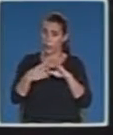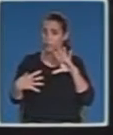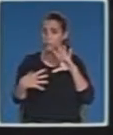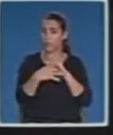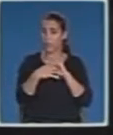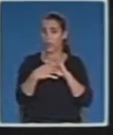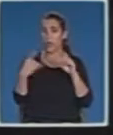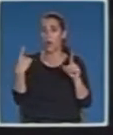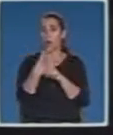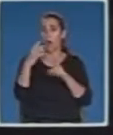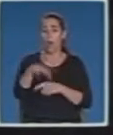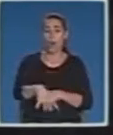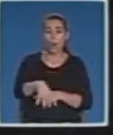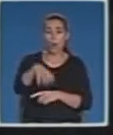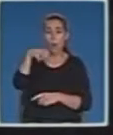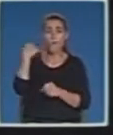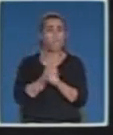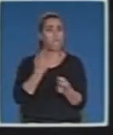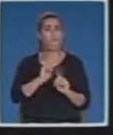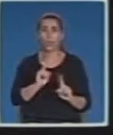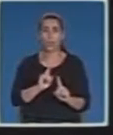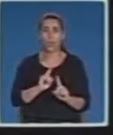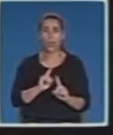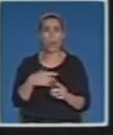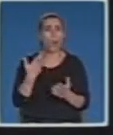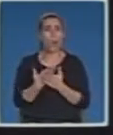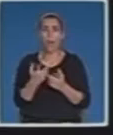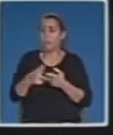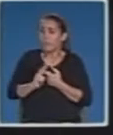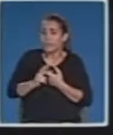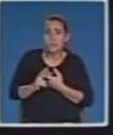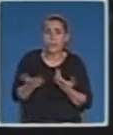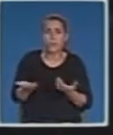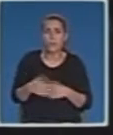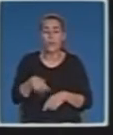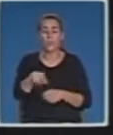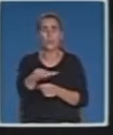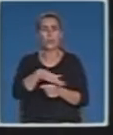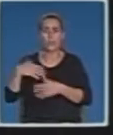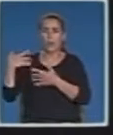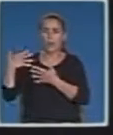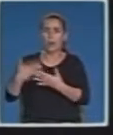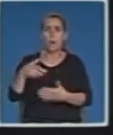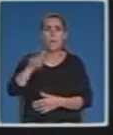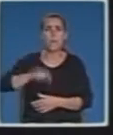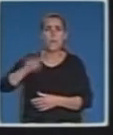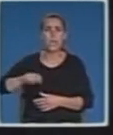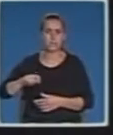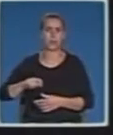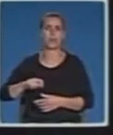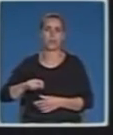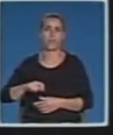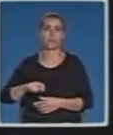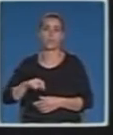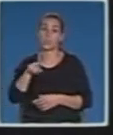fundamentalmente por uma grua que não funciona e que eles não conseguem colocar a funcionar. Quer dizer, e isto é uma situação que se arrasta há meses. Já, não é? Portanto, isto tem